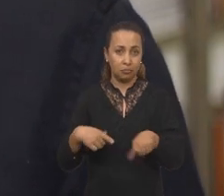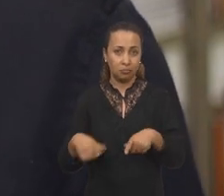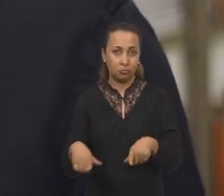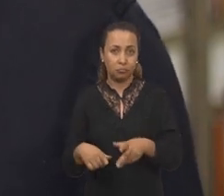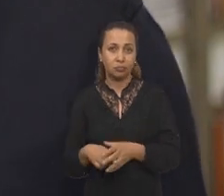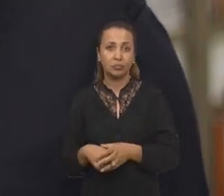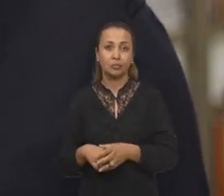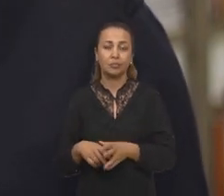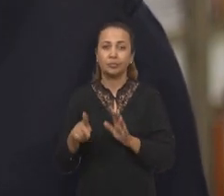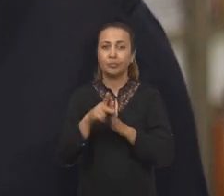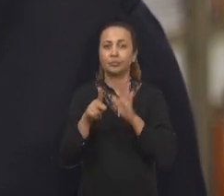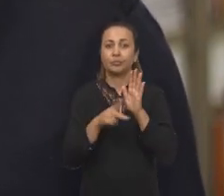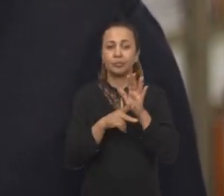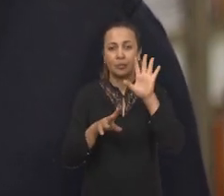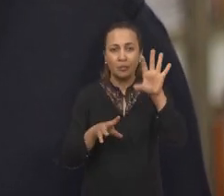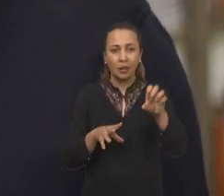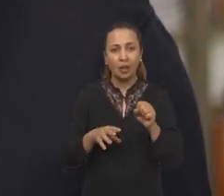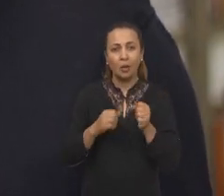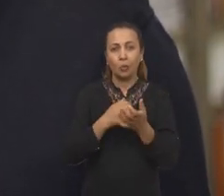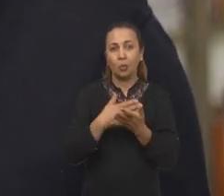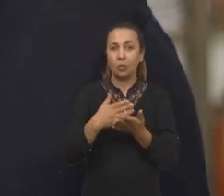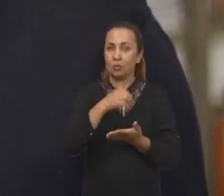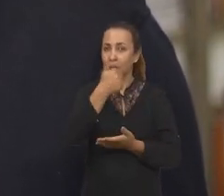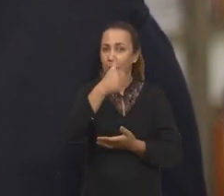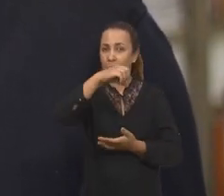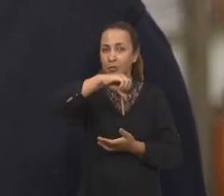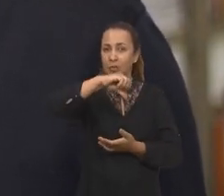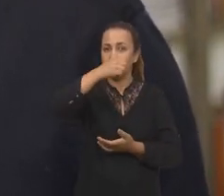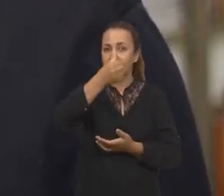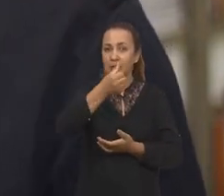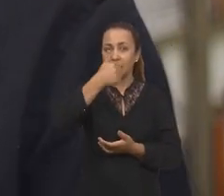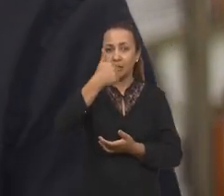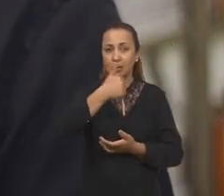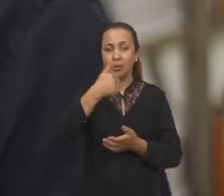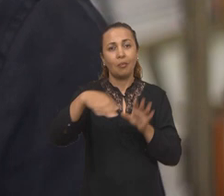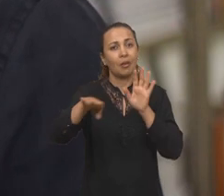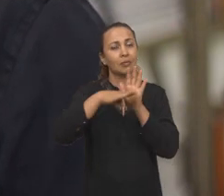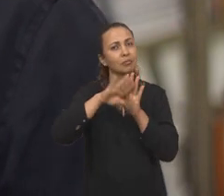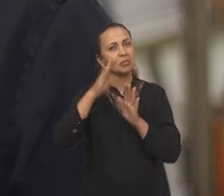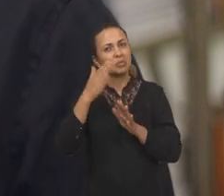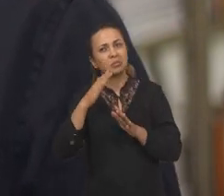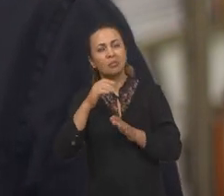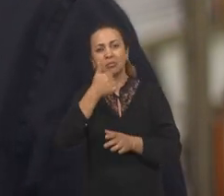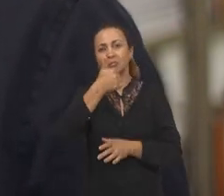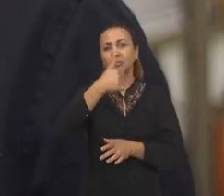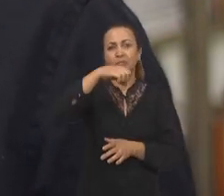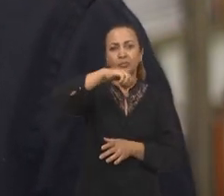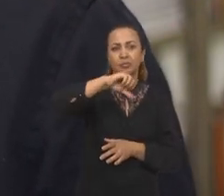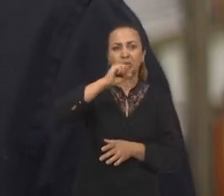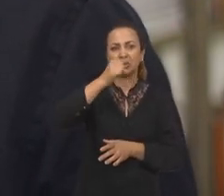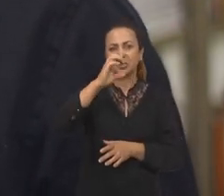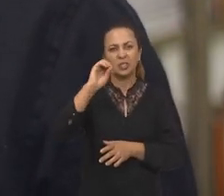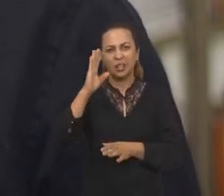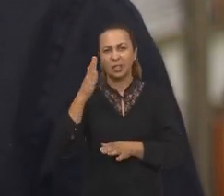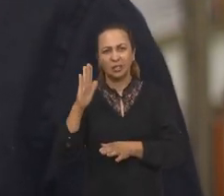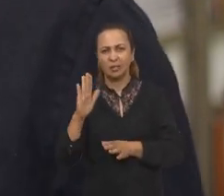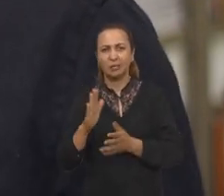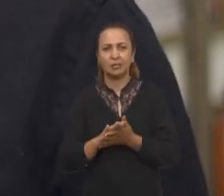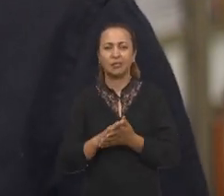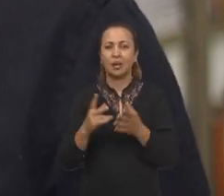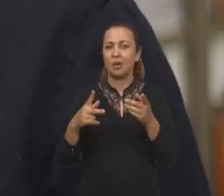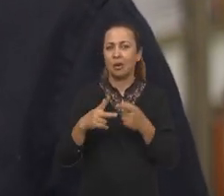um e ele pega de 1961 que é o início da organização e vai até meados da década de 80